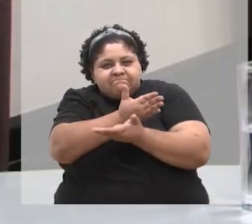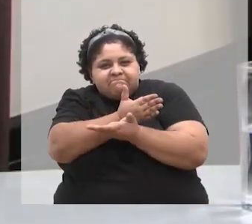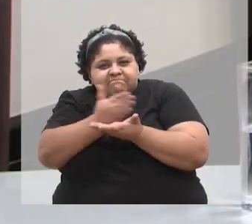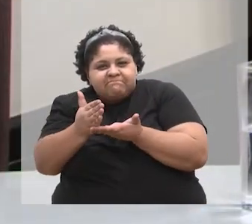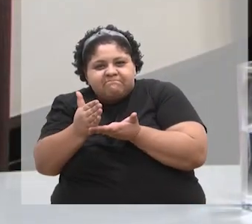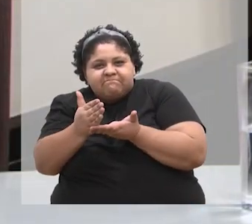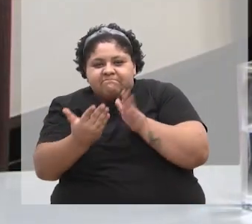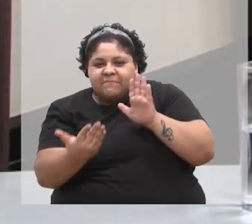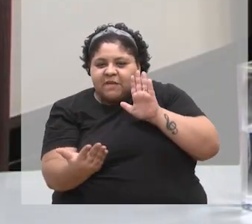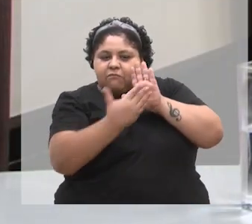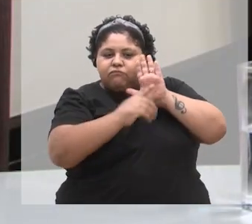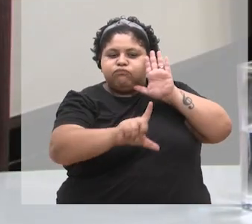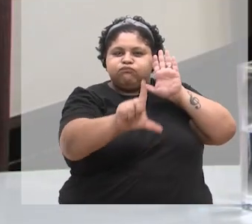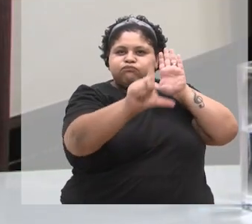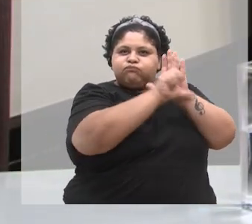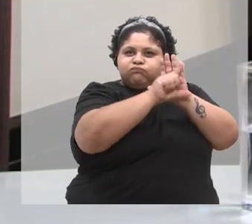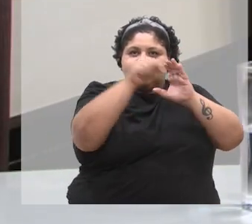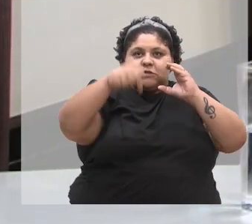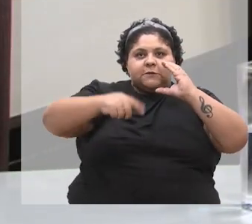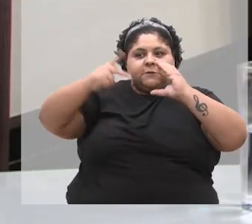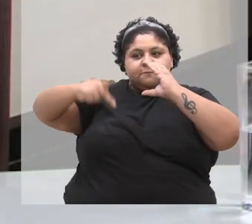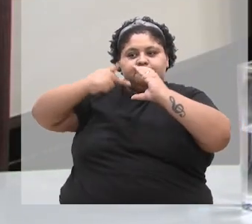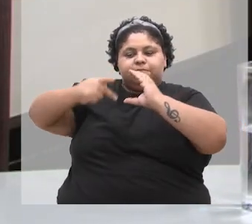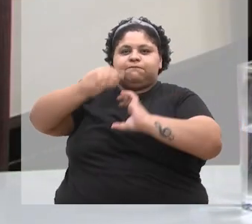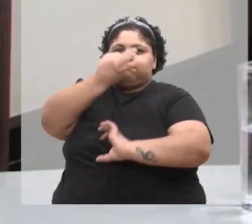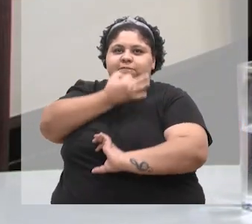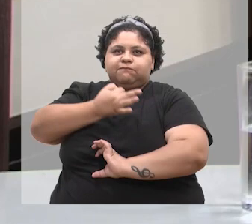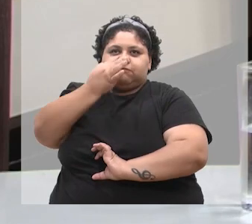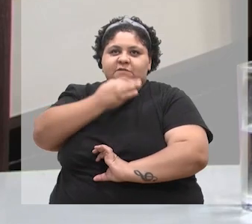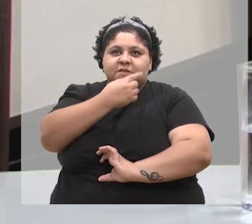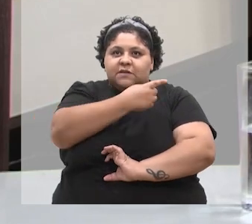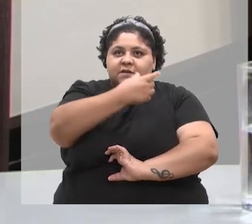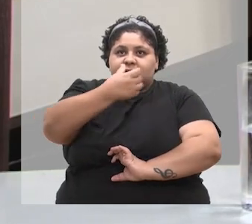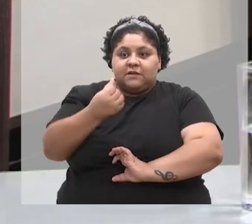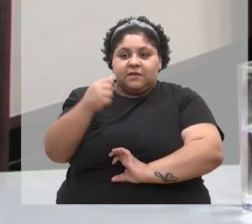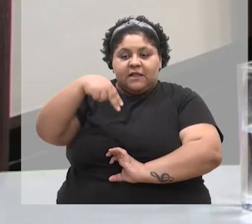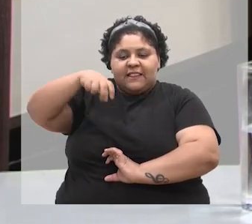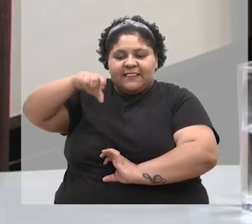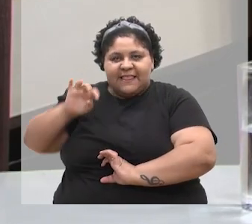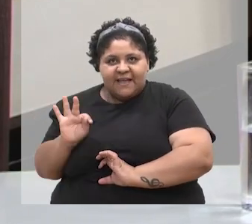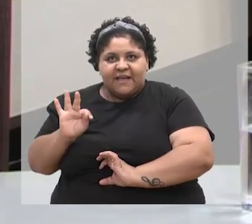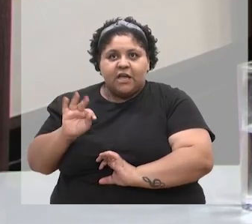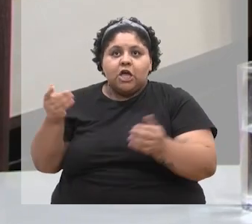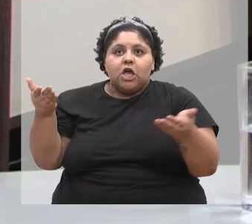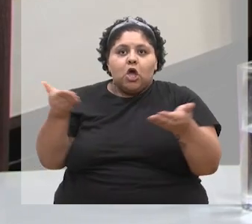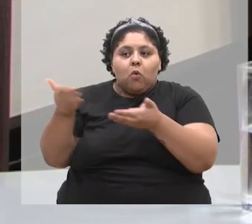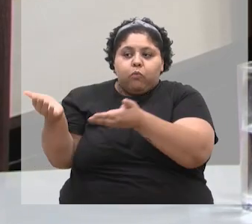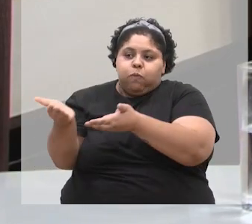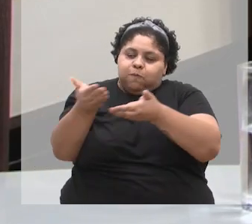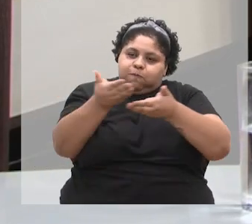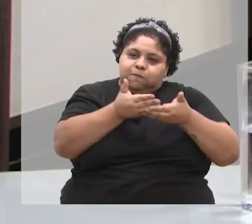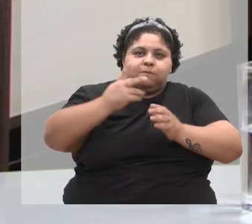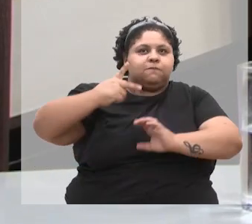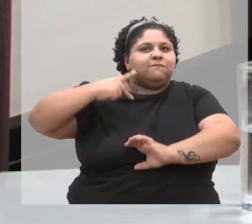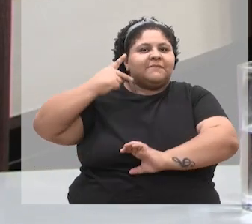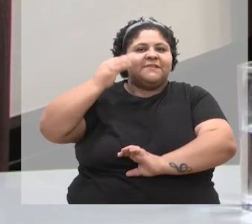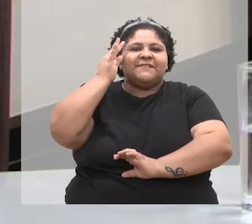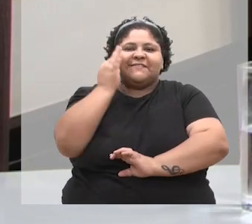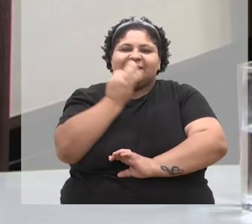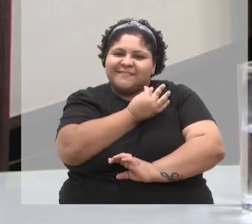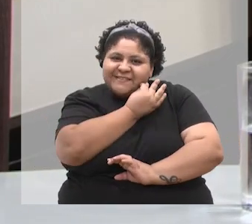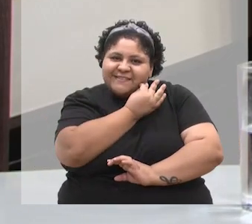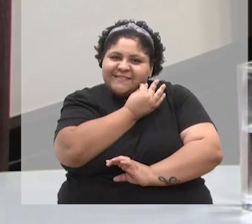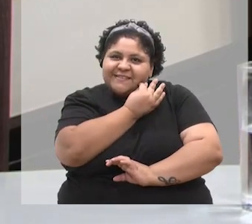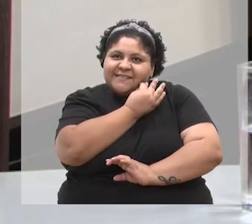Olá, está começando mais um De Frente com a Lei aqui pela TV Câmara Caxias, canal 16 da Claronet. E hoje recebemos